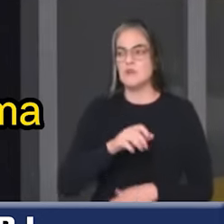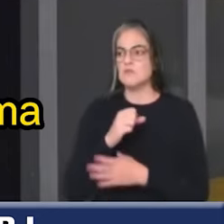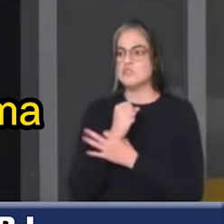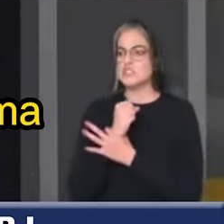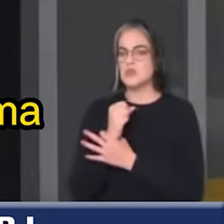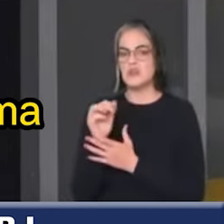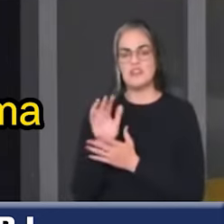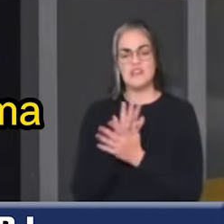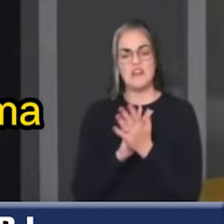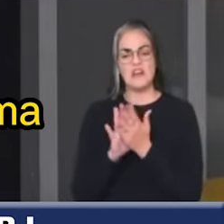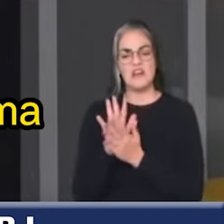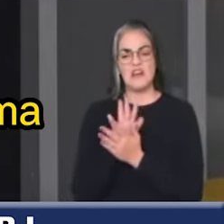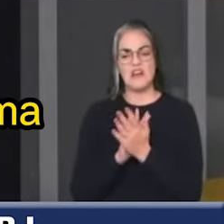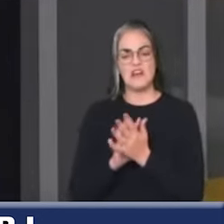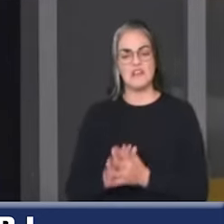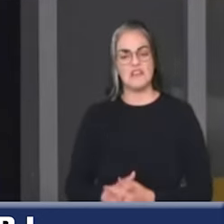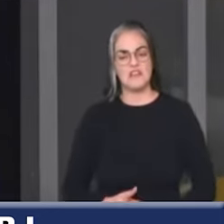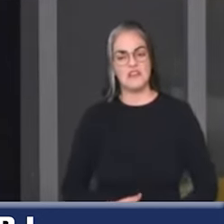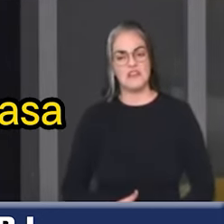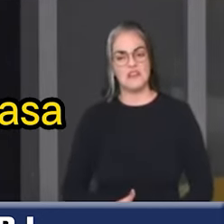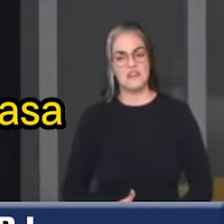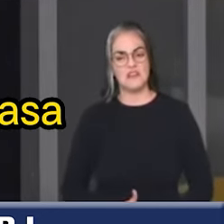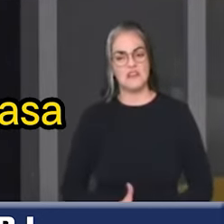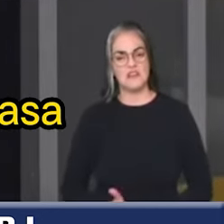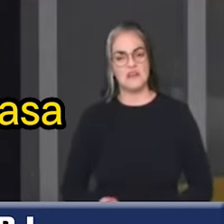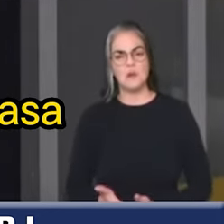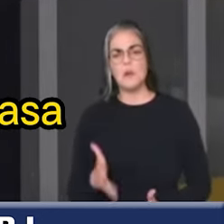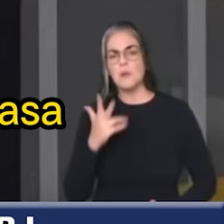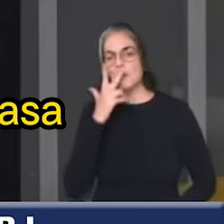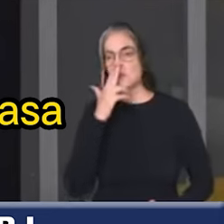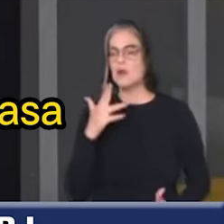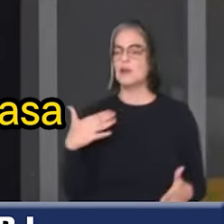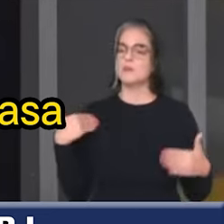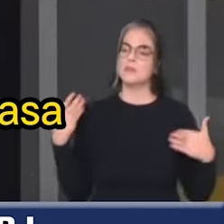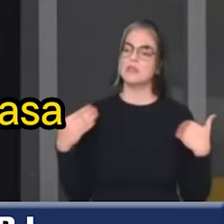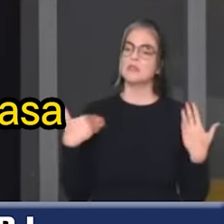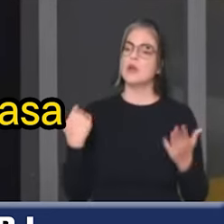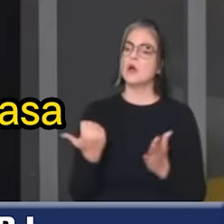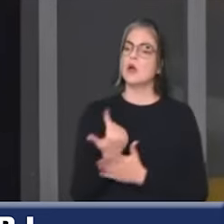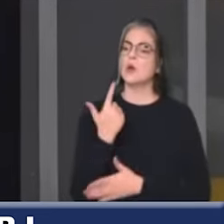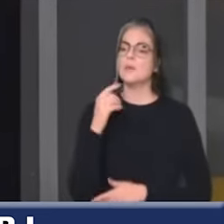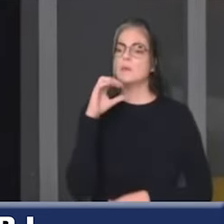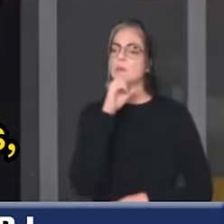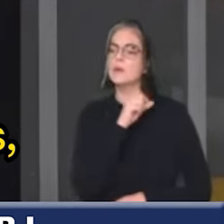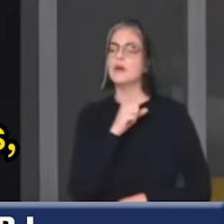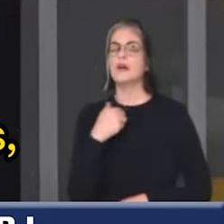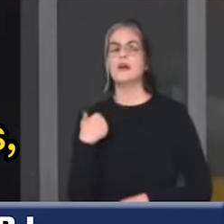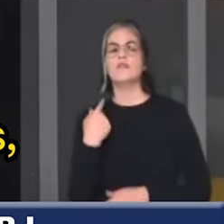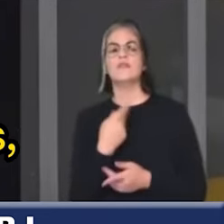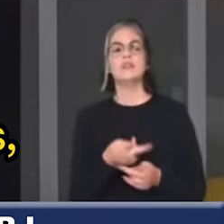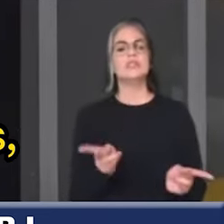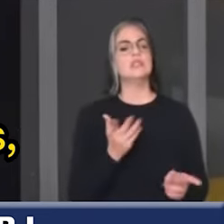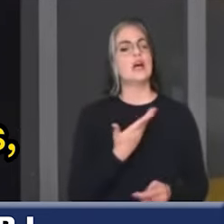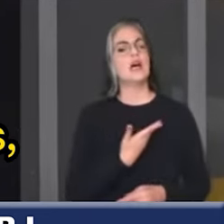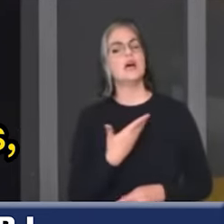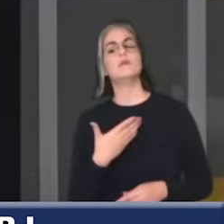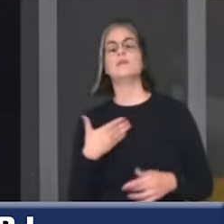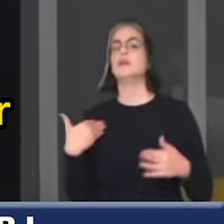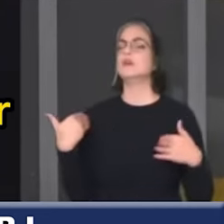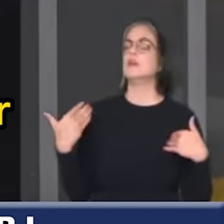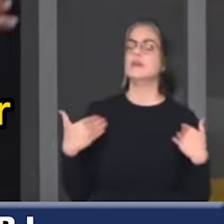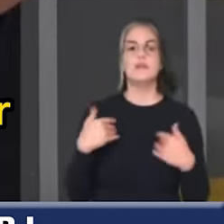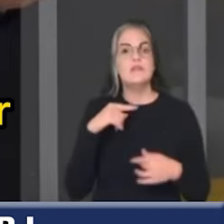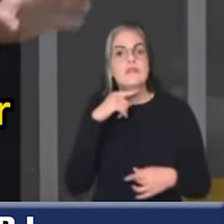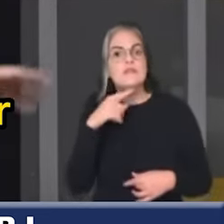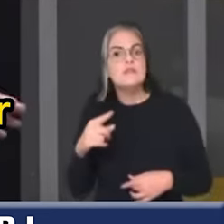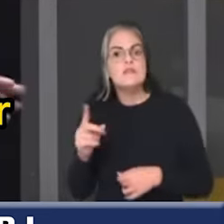como se estivesse indo numa padaria, como se estivesse indo na casa de um amigo, sem ter pessoas armadas,